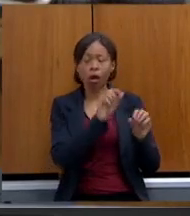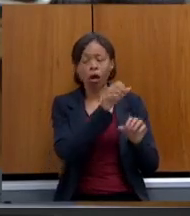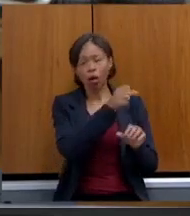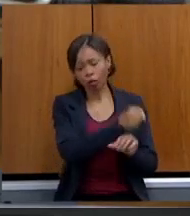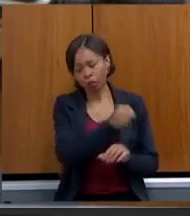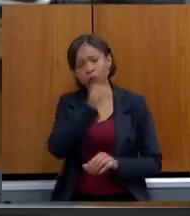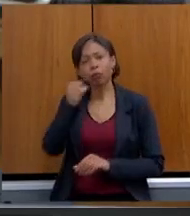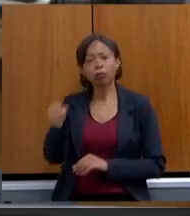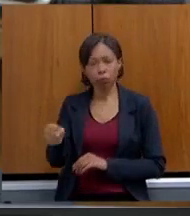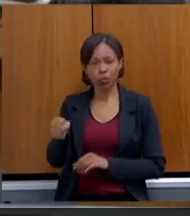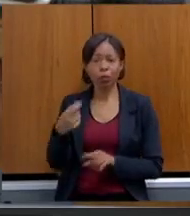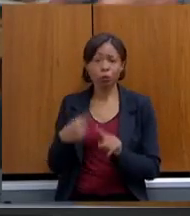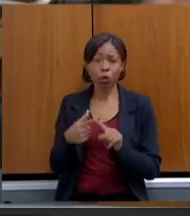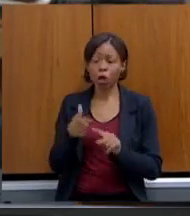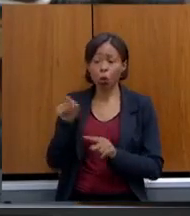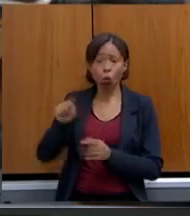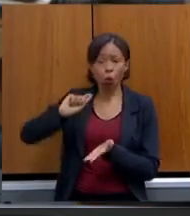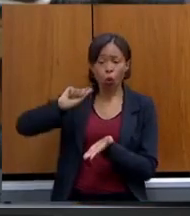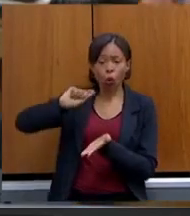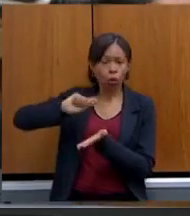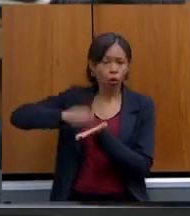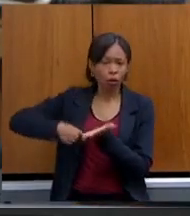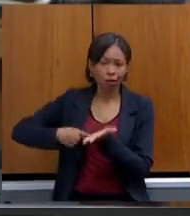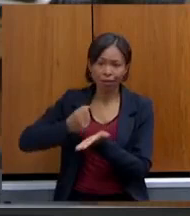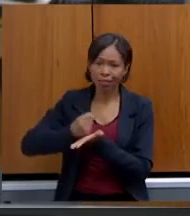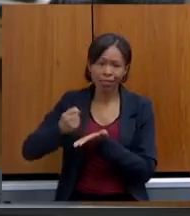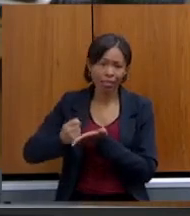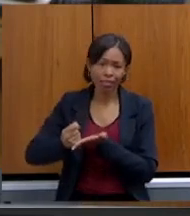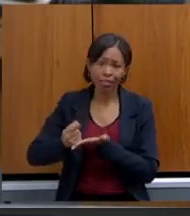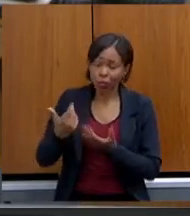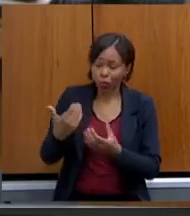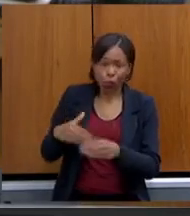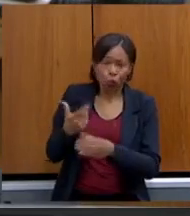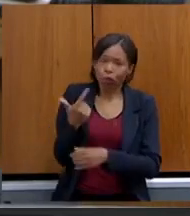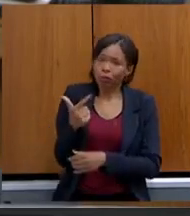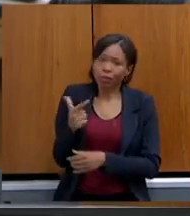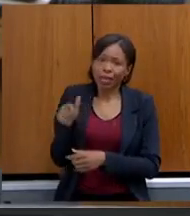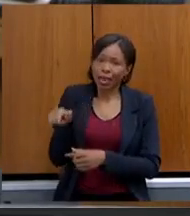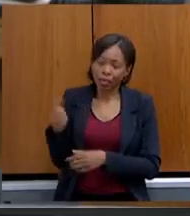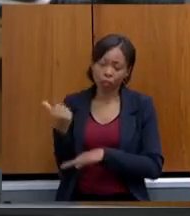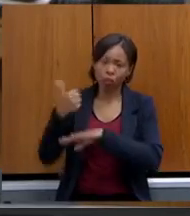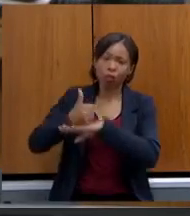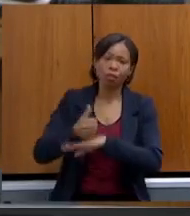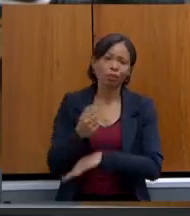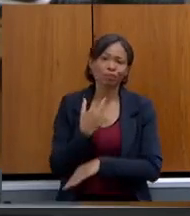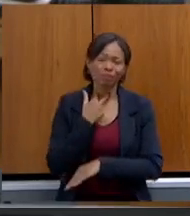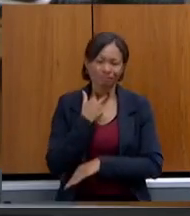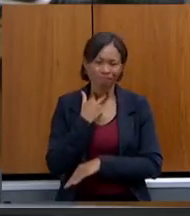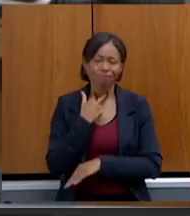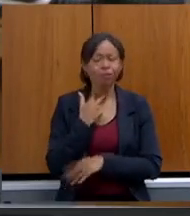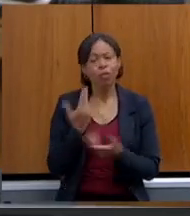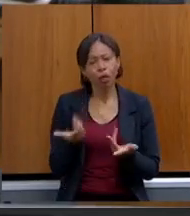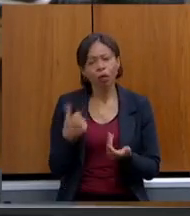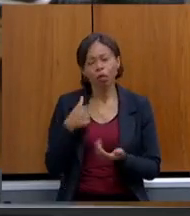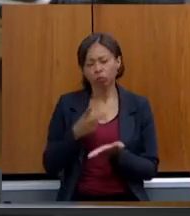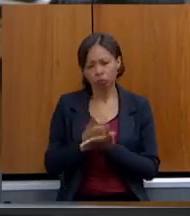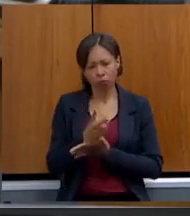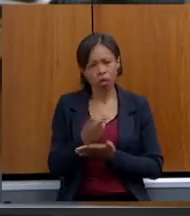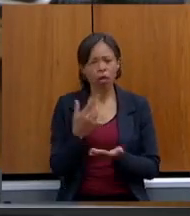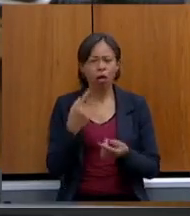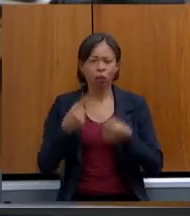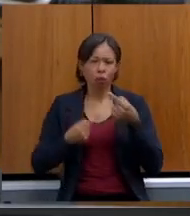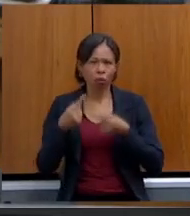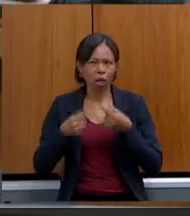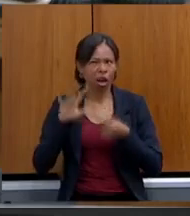seja diretamente aquele que ele fez o concurso mas é como o senhor disse eu tenho o maior prazer de seguindo esse debate é entendo que não há nenhuma irregularidade a